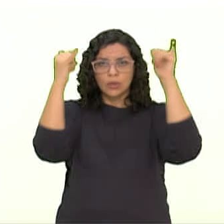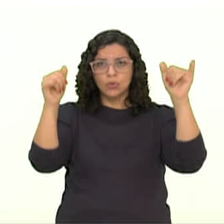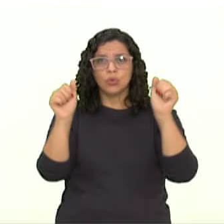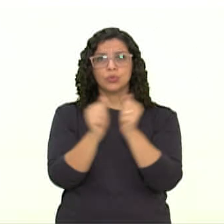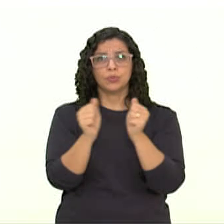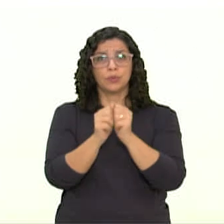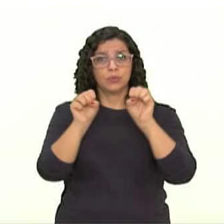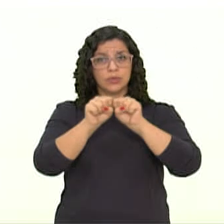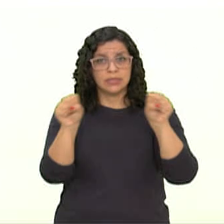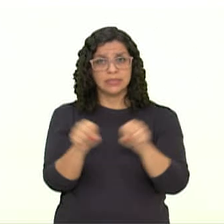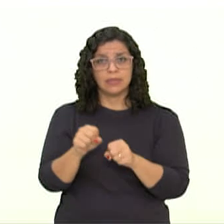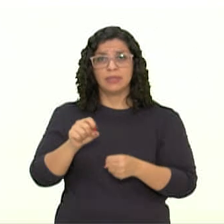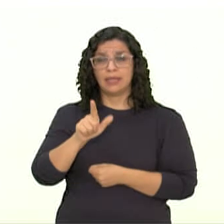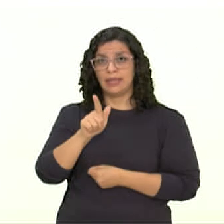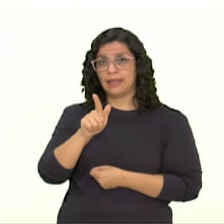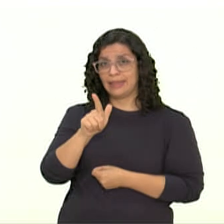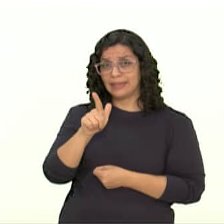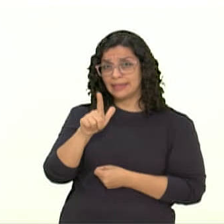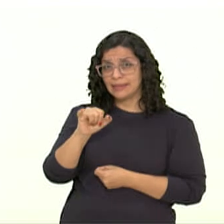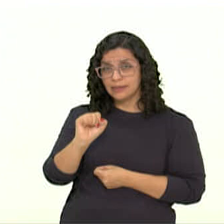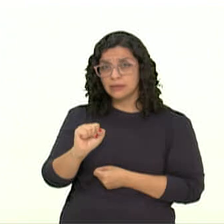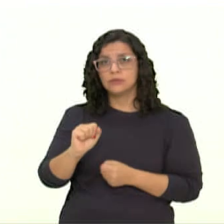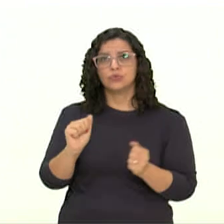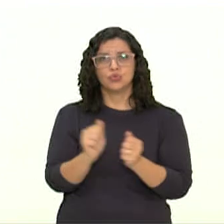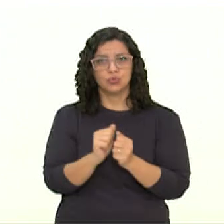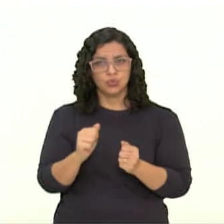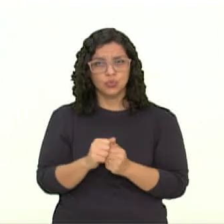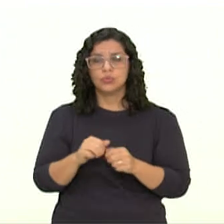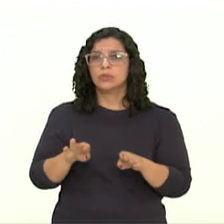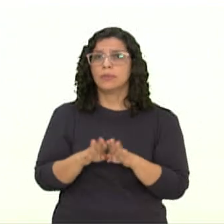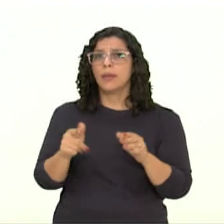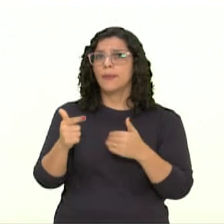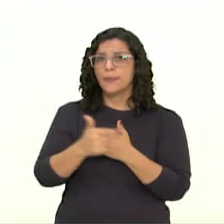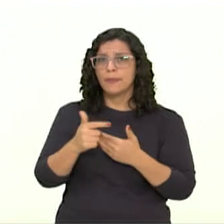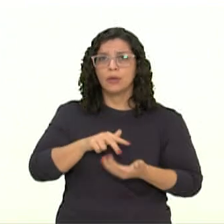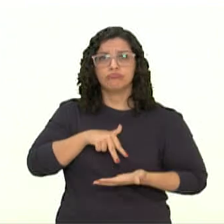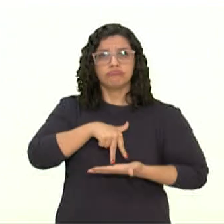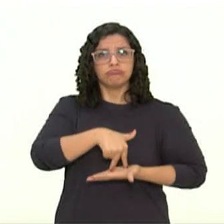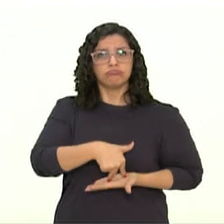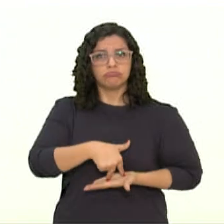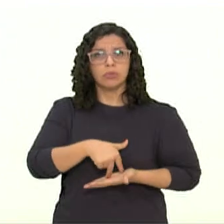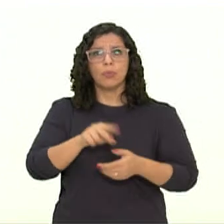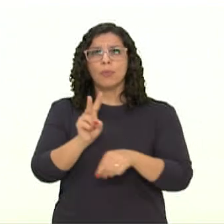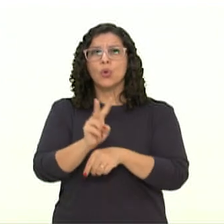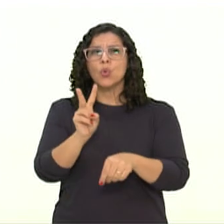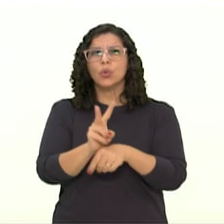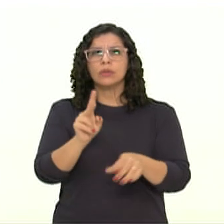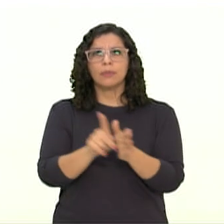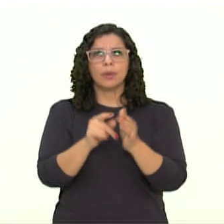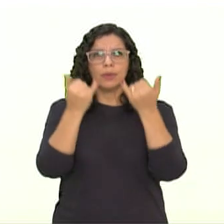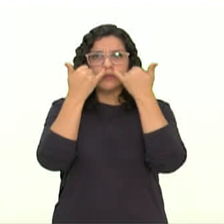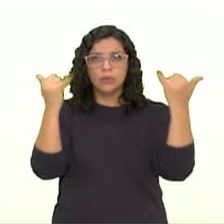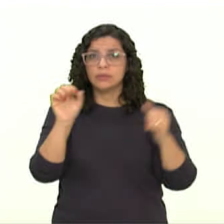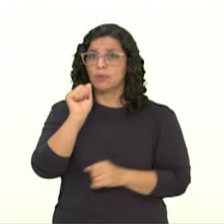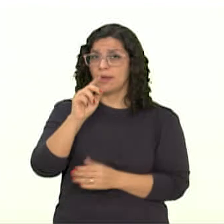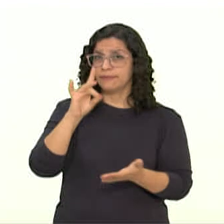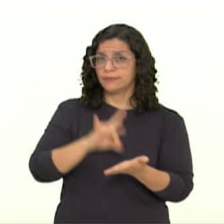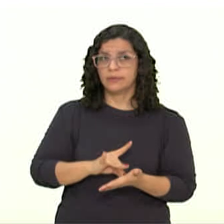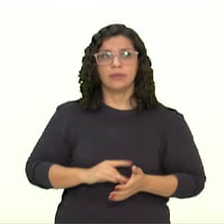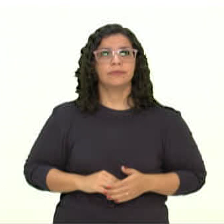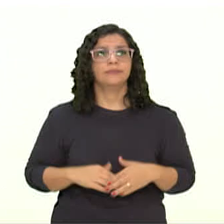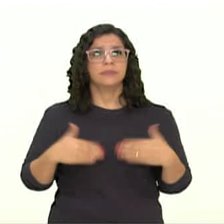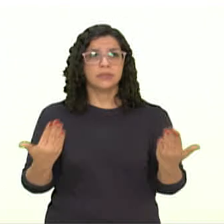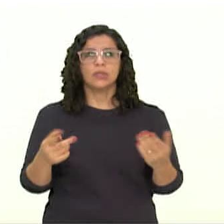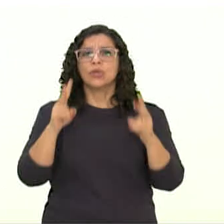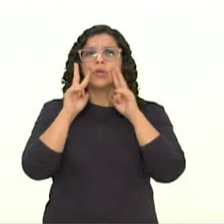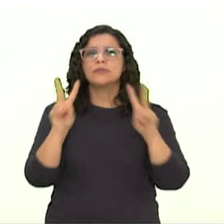nervoso é constituído por células da glia, né, os gliócitos, cuja função é dar sustentação aos neurônios. Então, a letra A é verdadeira.